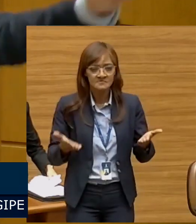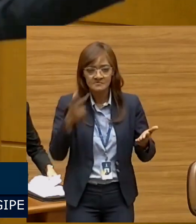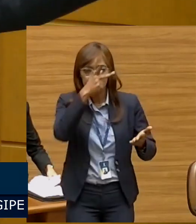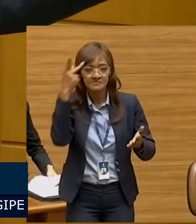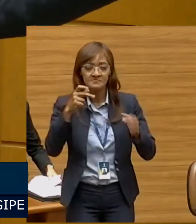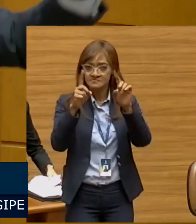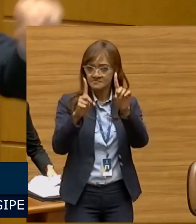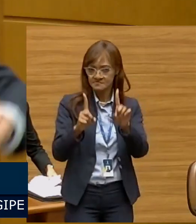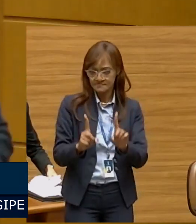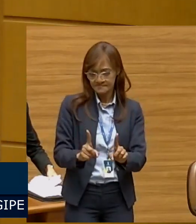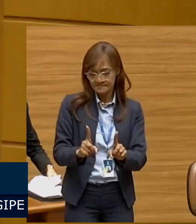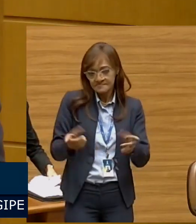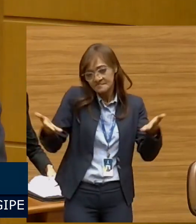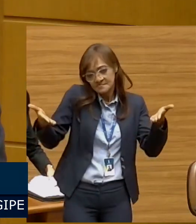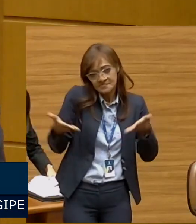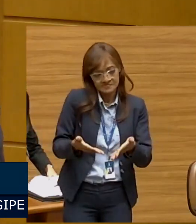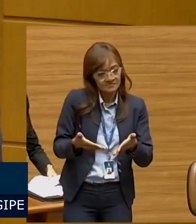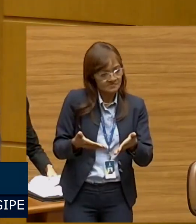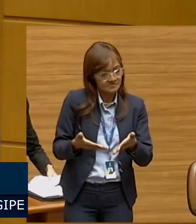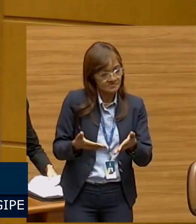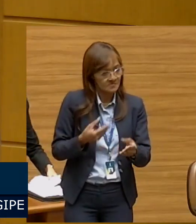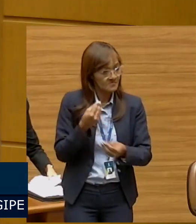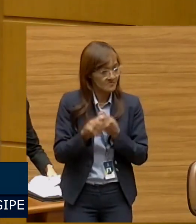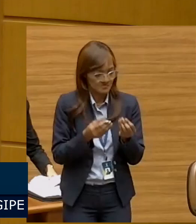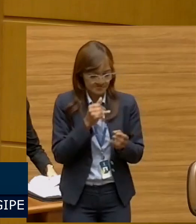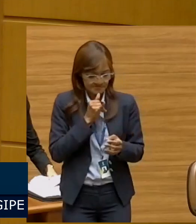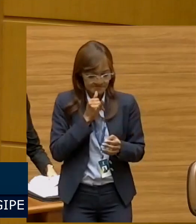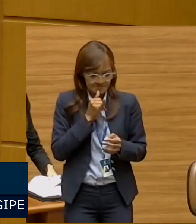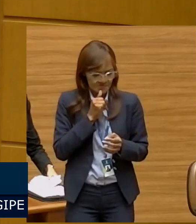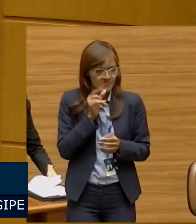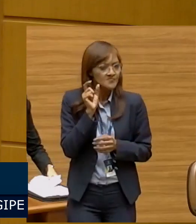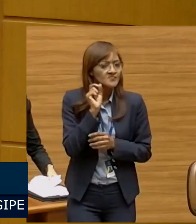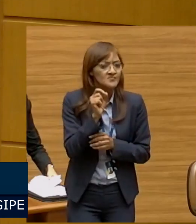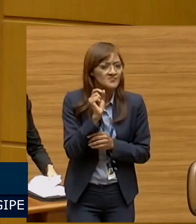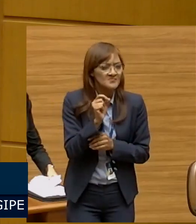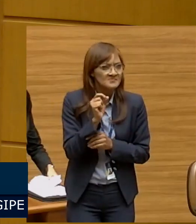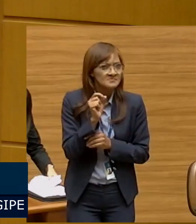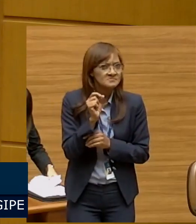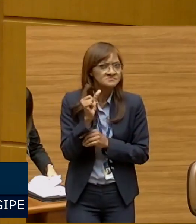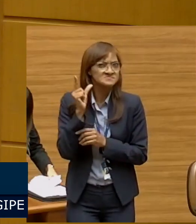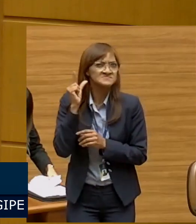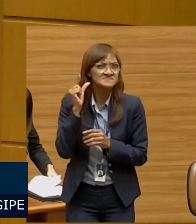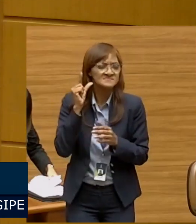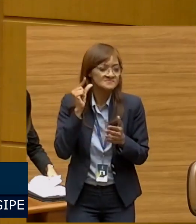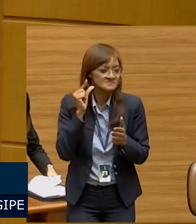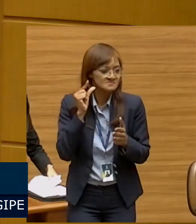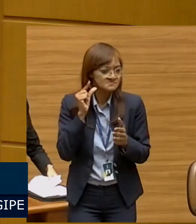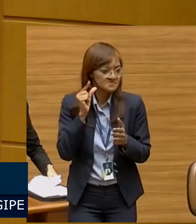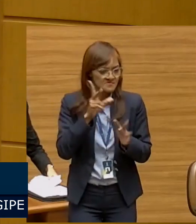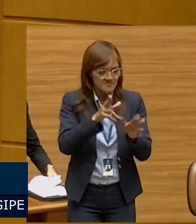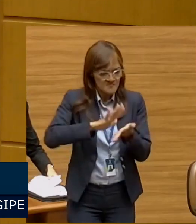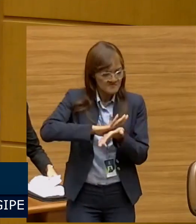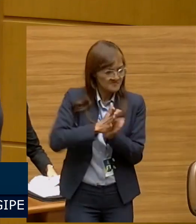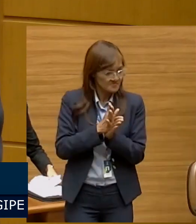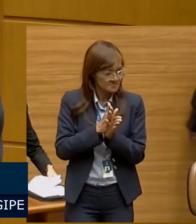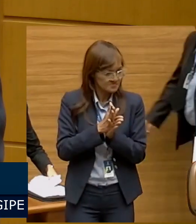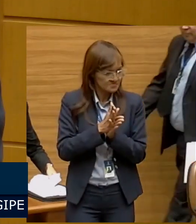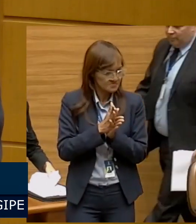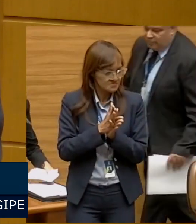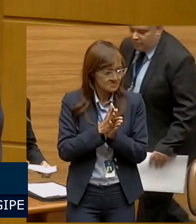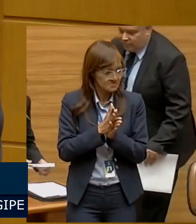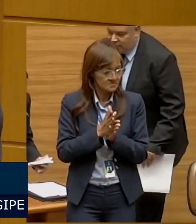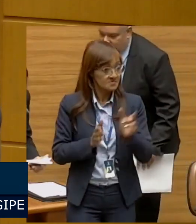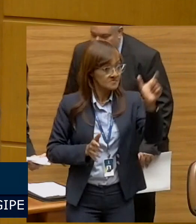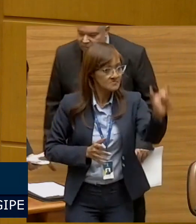deficiência, e trago o termo antissurdismo. E o surdismo é esse preconceito direto e imediato à pessoa